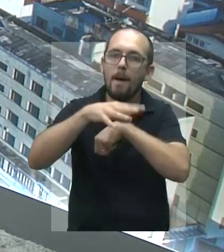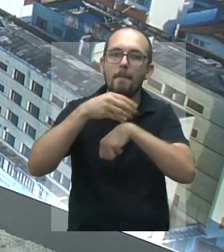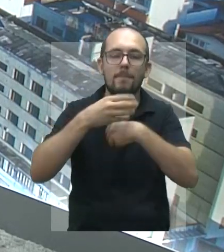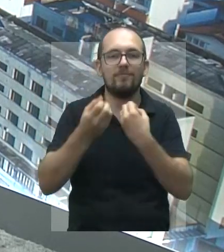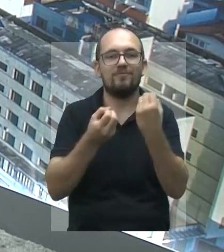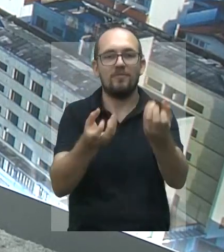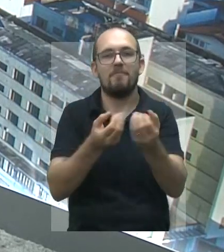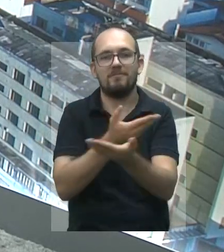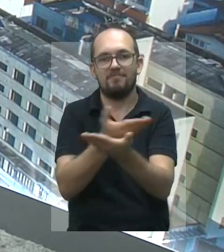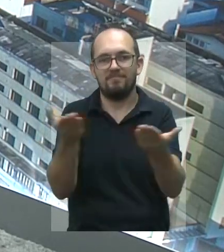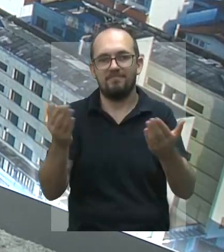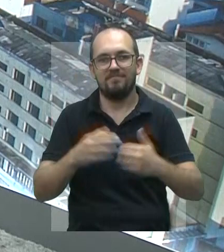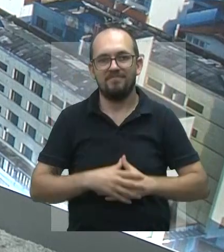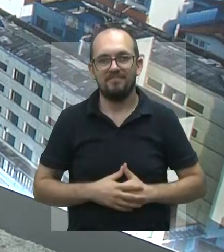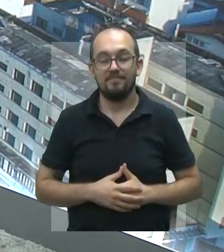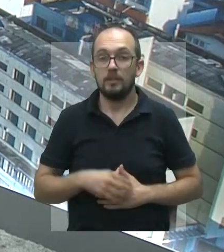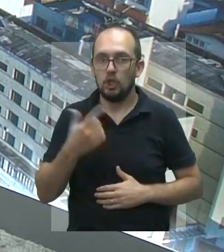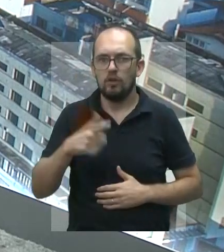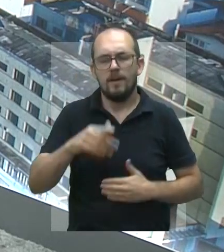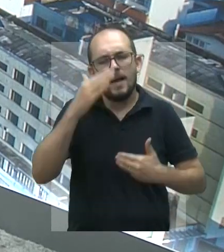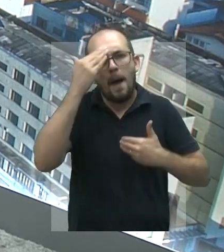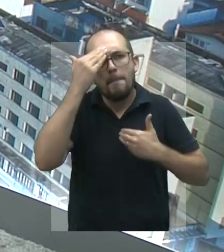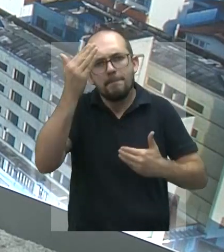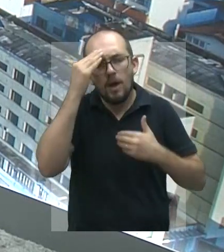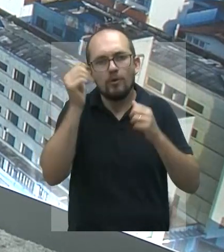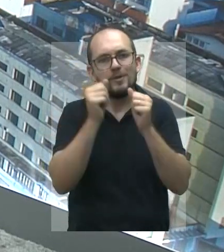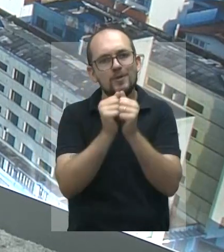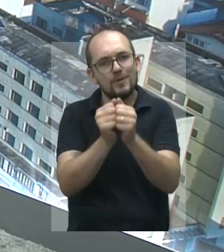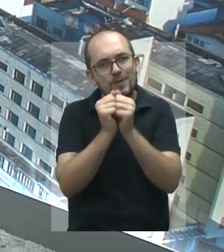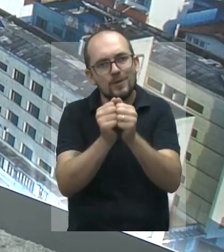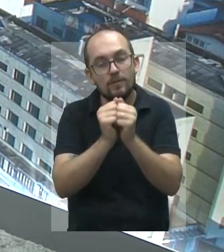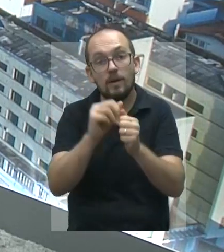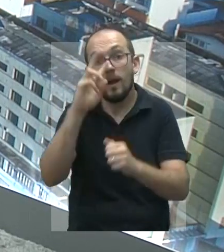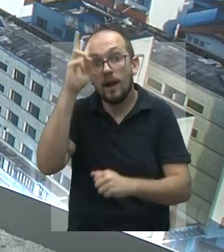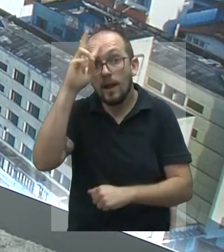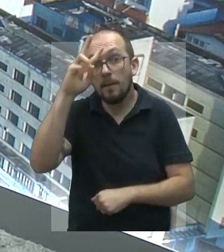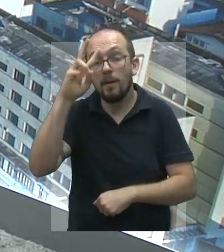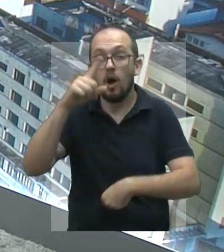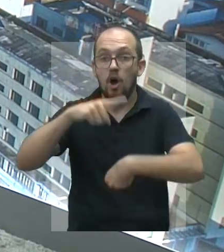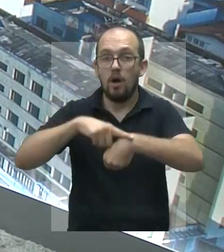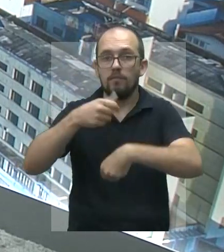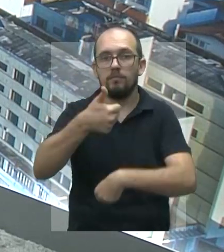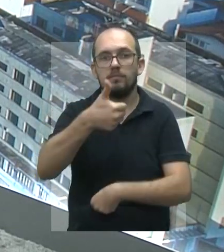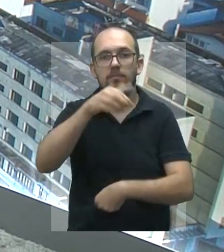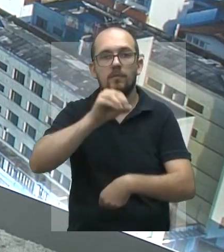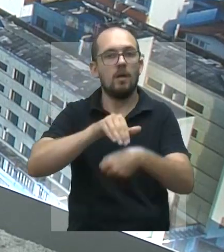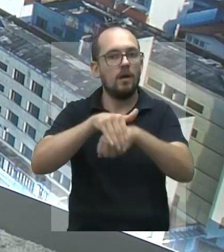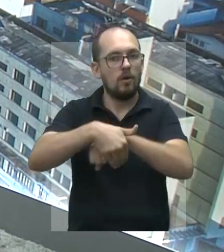melhor para você aí de casa. Mais uma vez, obrigado por ter ficado conosco e lembrando que hoje às 10 da noite